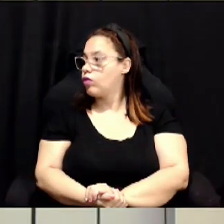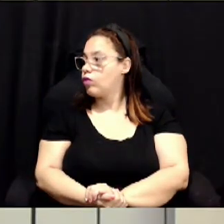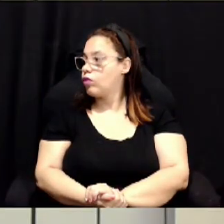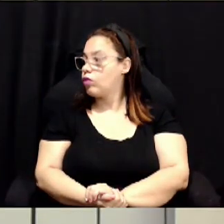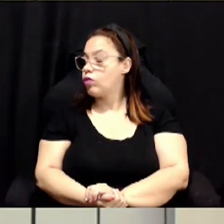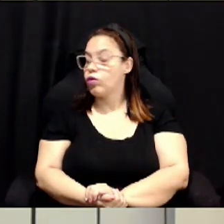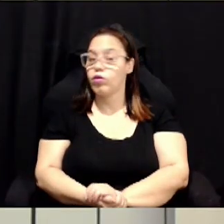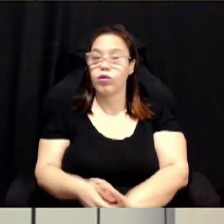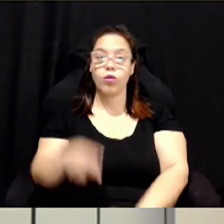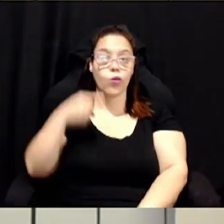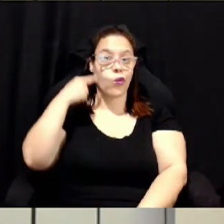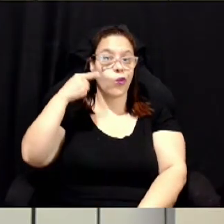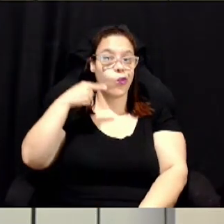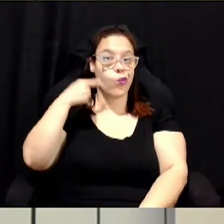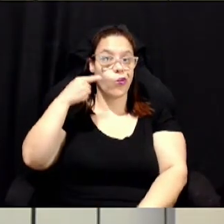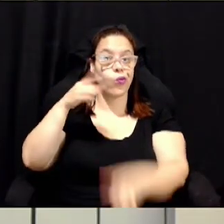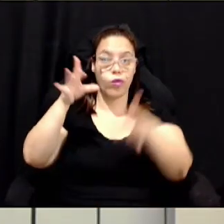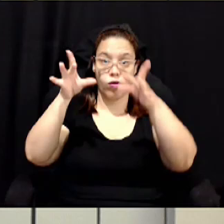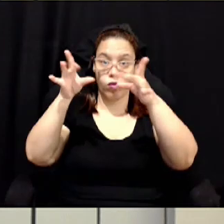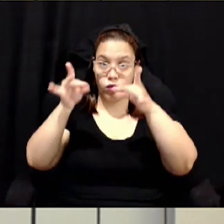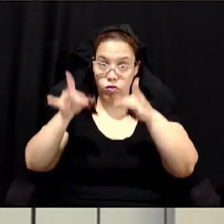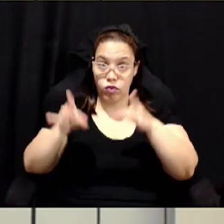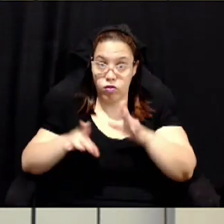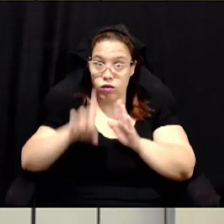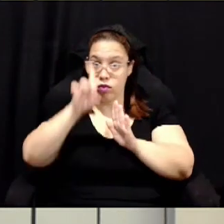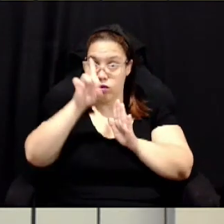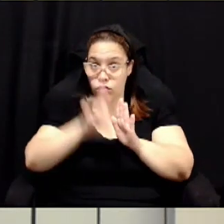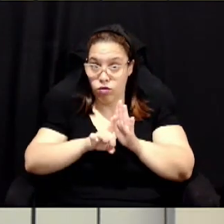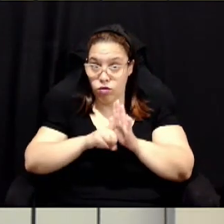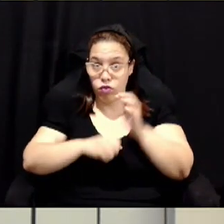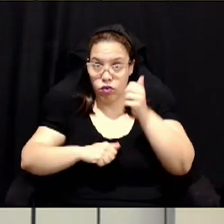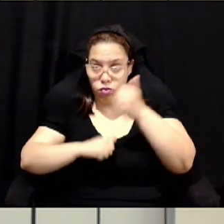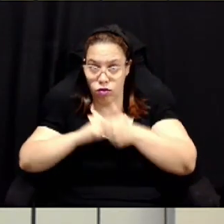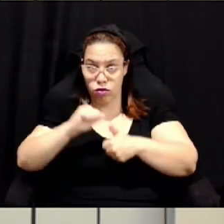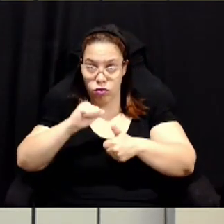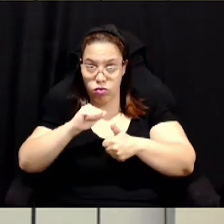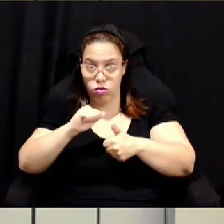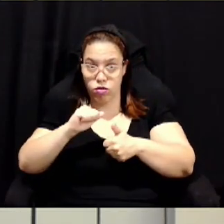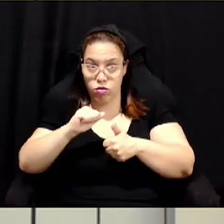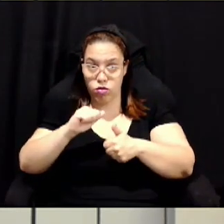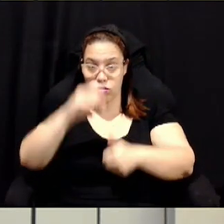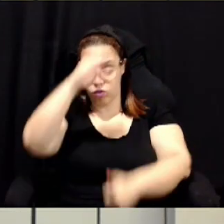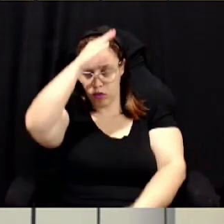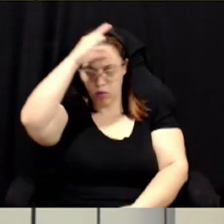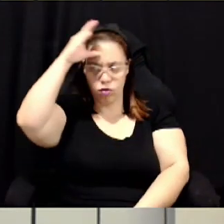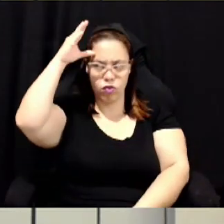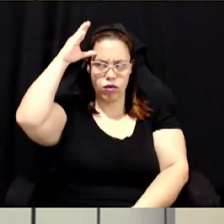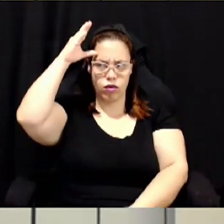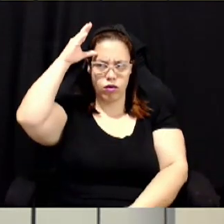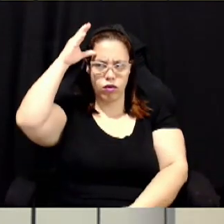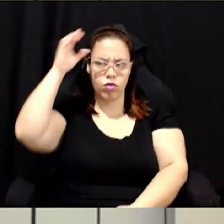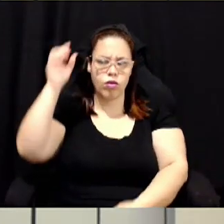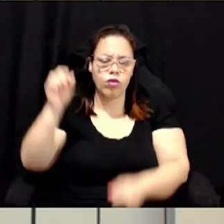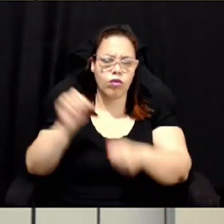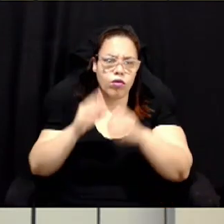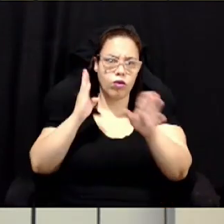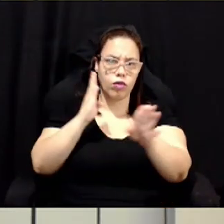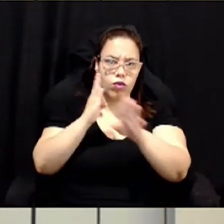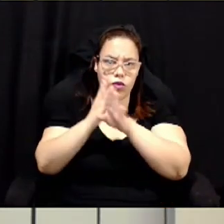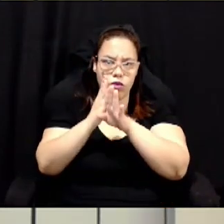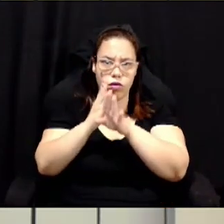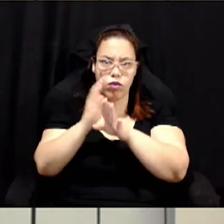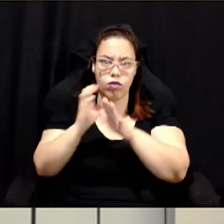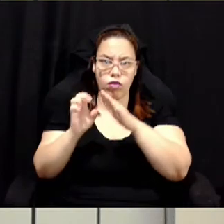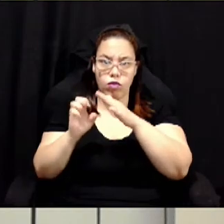Advogados especialistas em direito desportivo e direito do consumidor realizaram um encontro com a imprensa